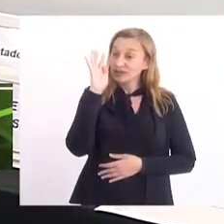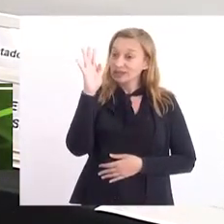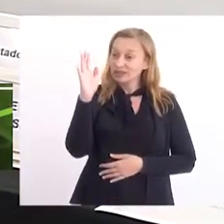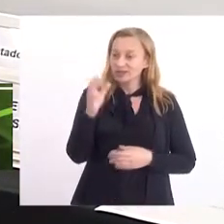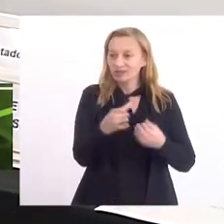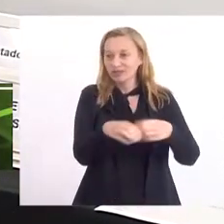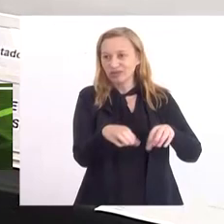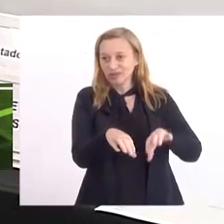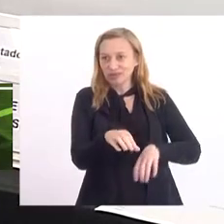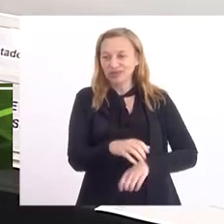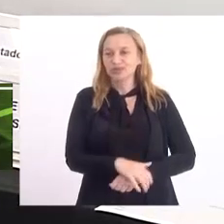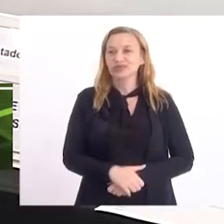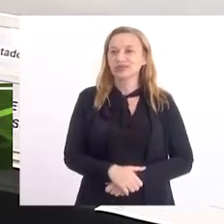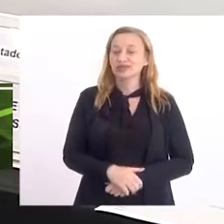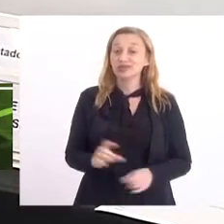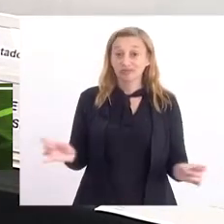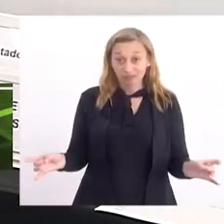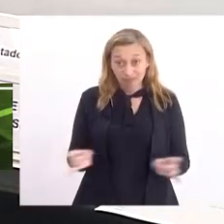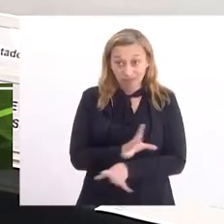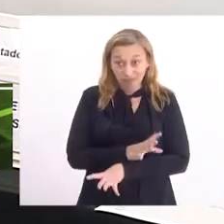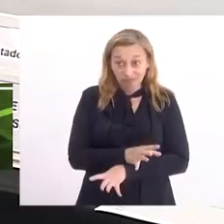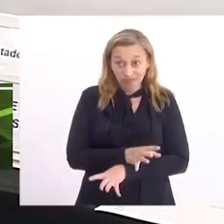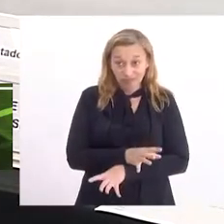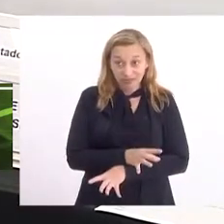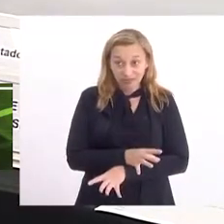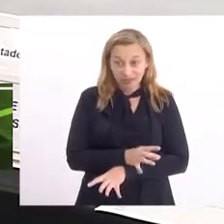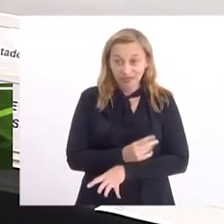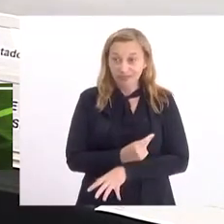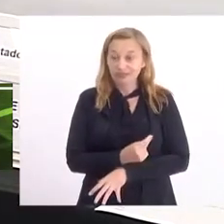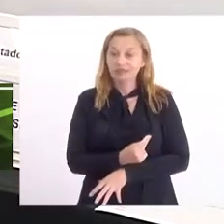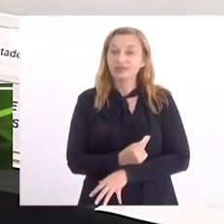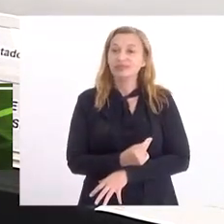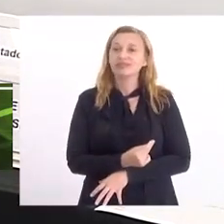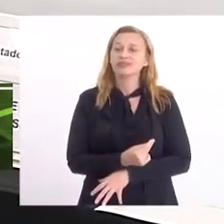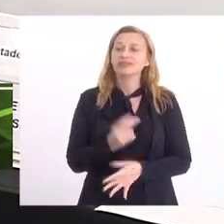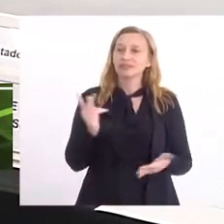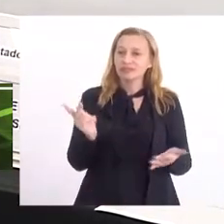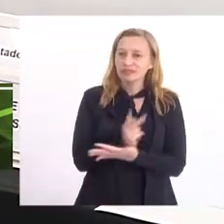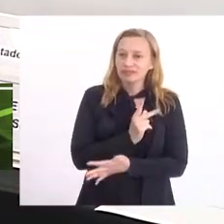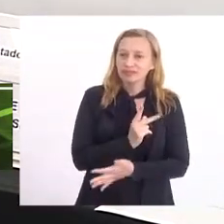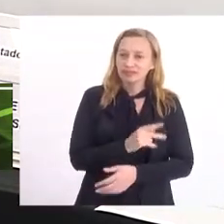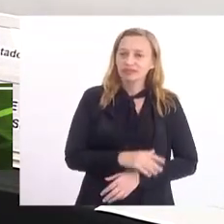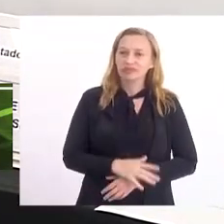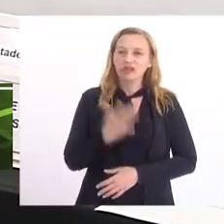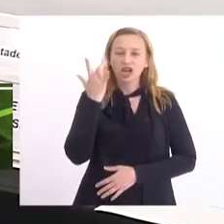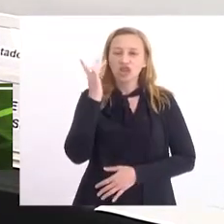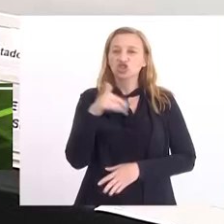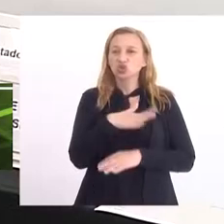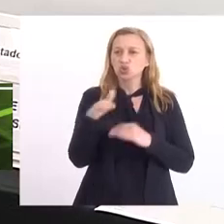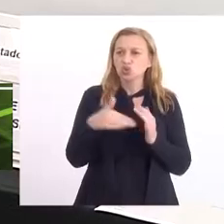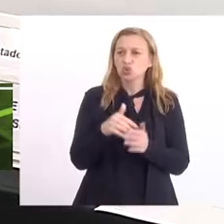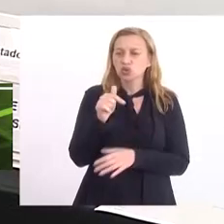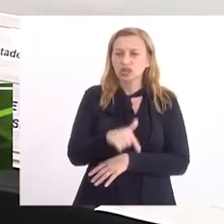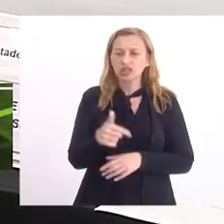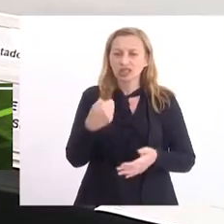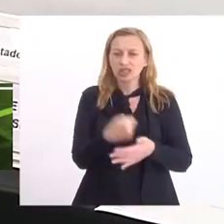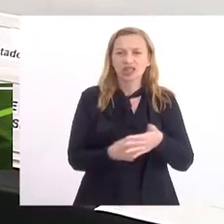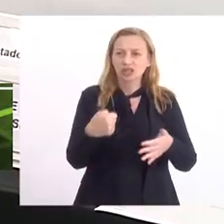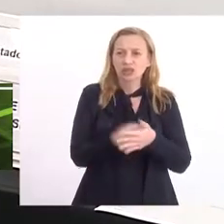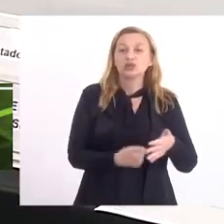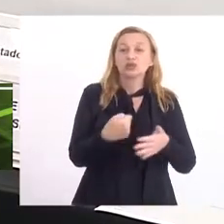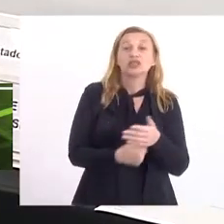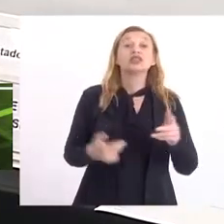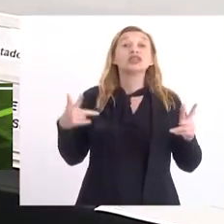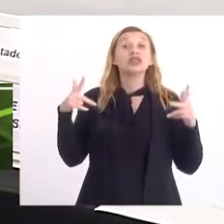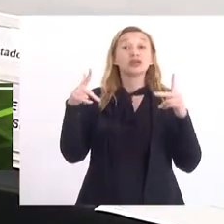concurso, tá? Estamos prontos, basta ele sair. Acho que todos aqui estão na mesma luta, tá?